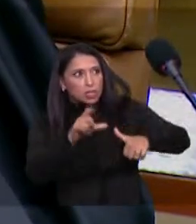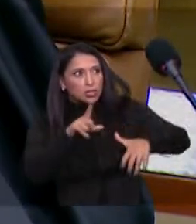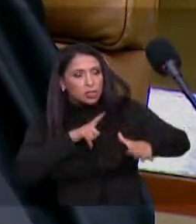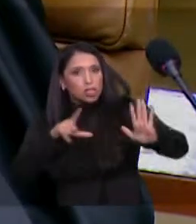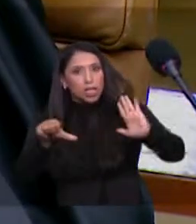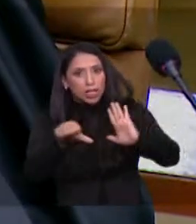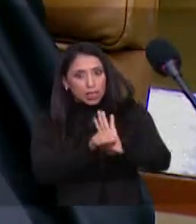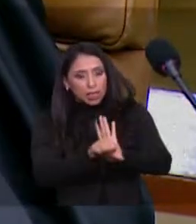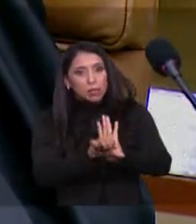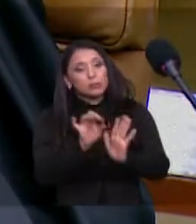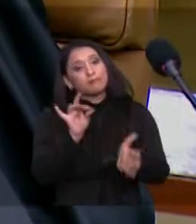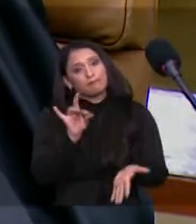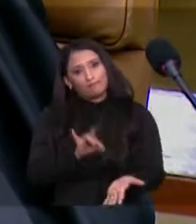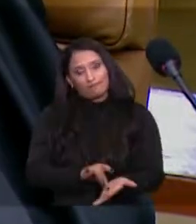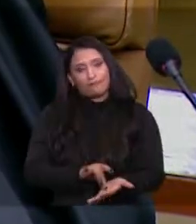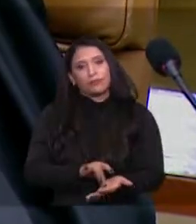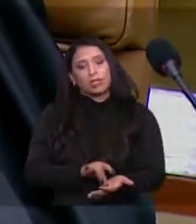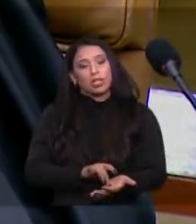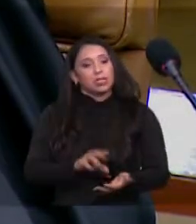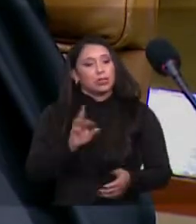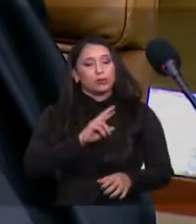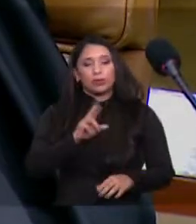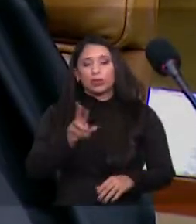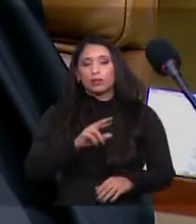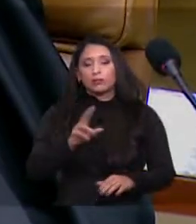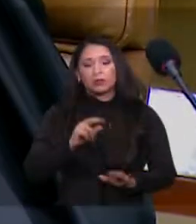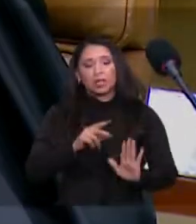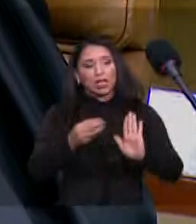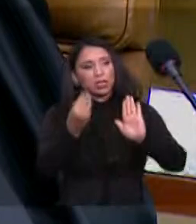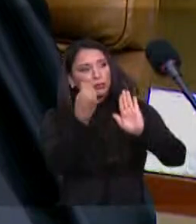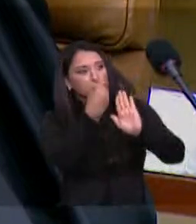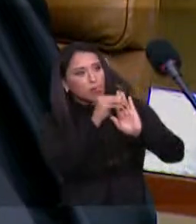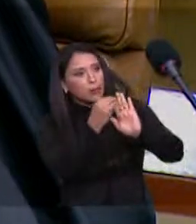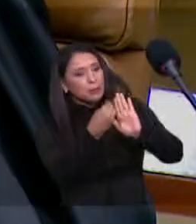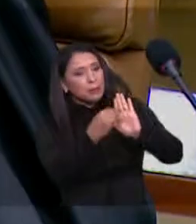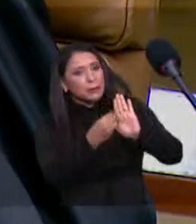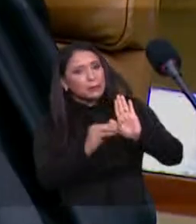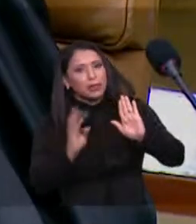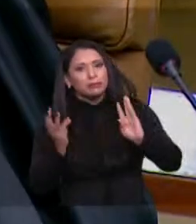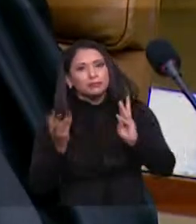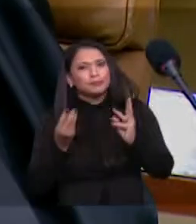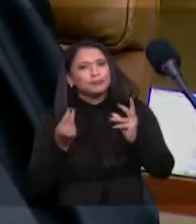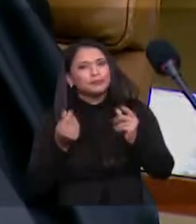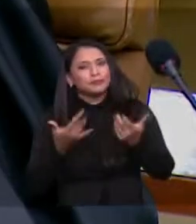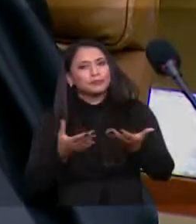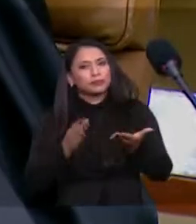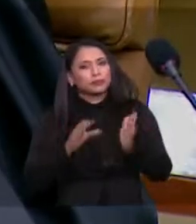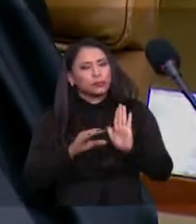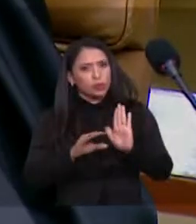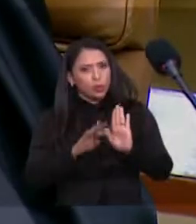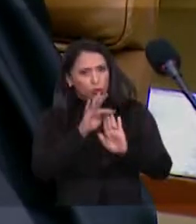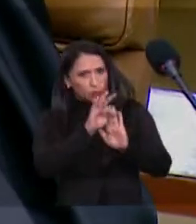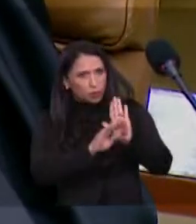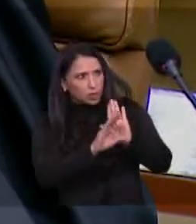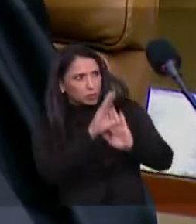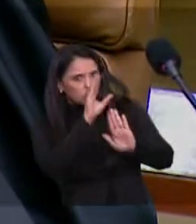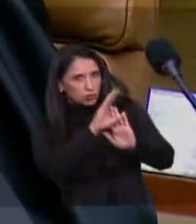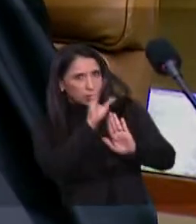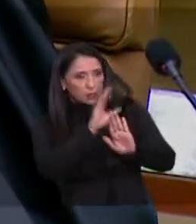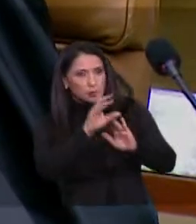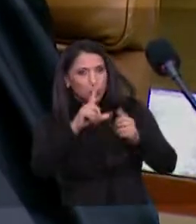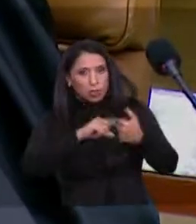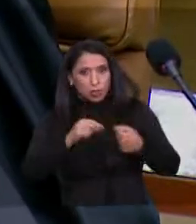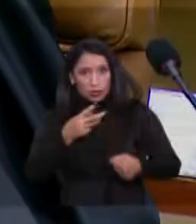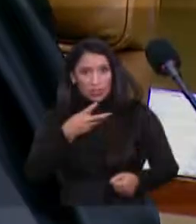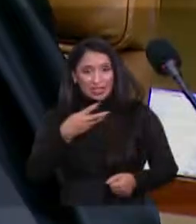se não se encontra na descrição típica abstrata do caput do artigo